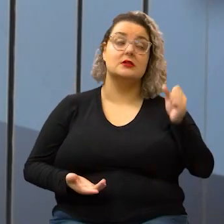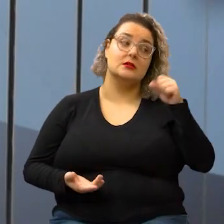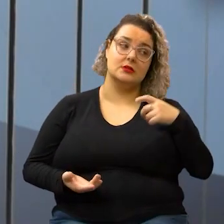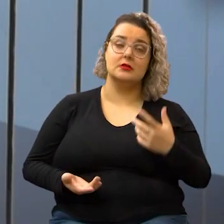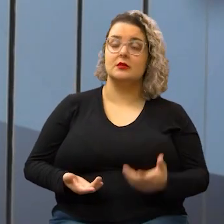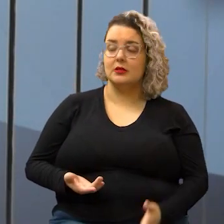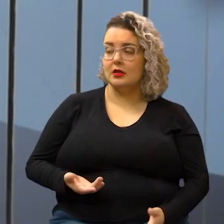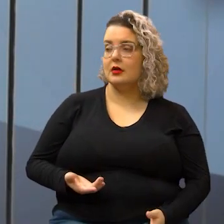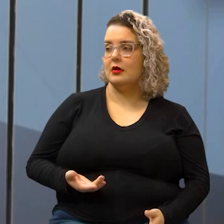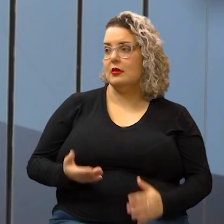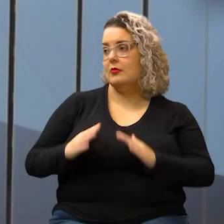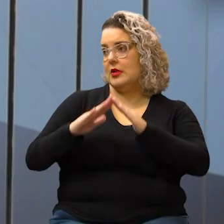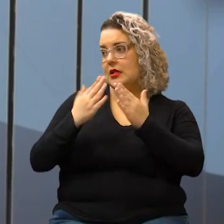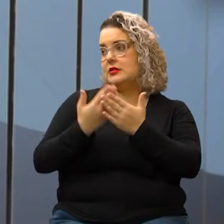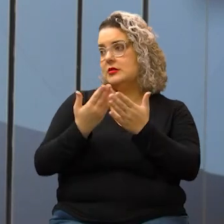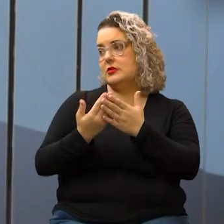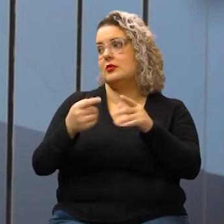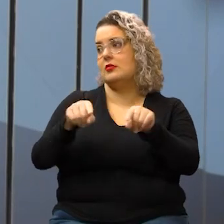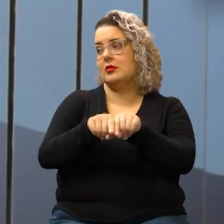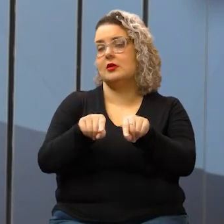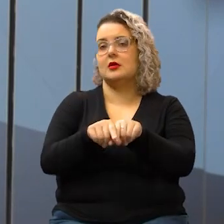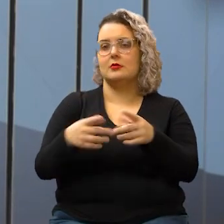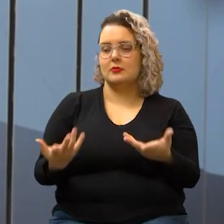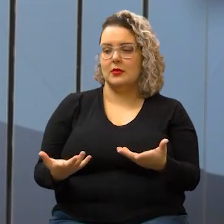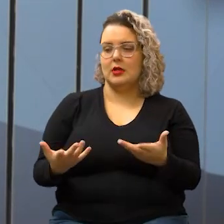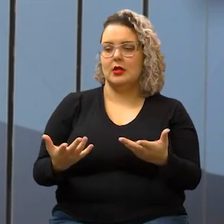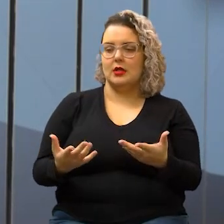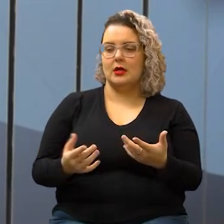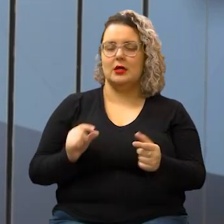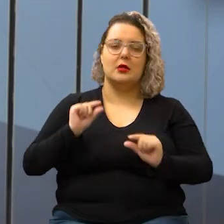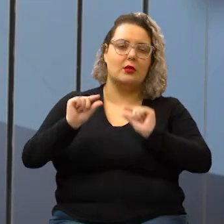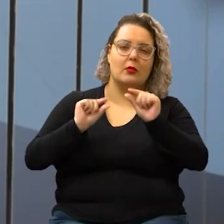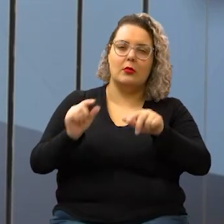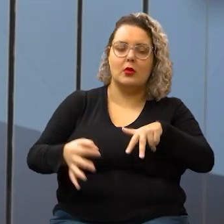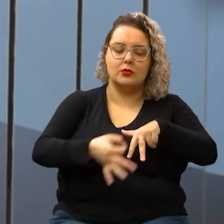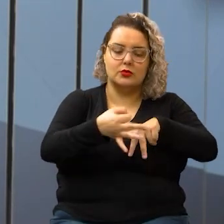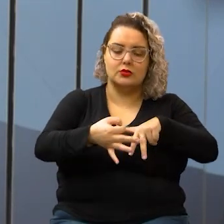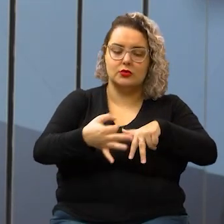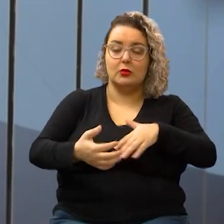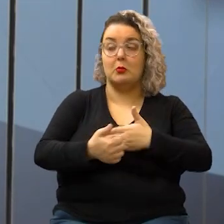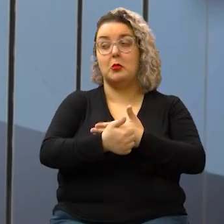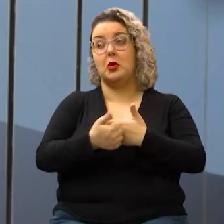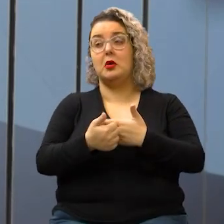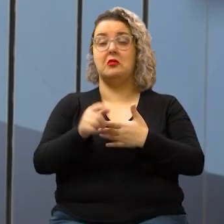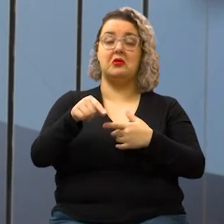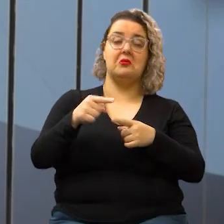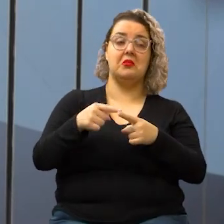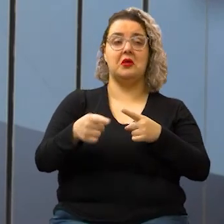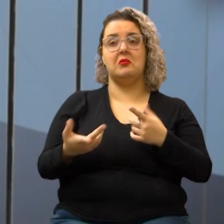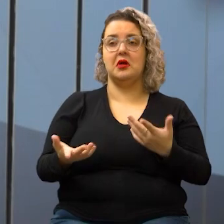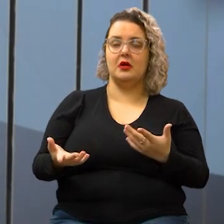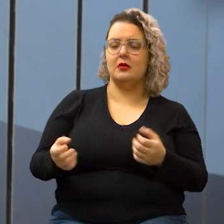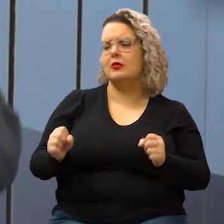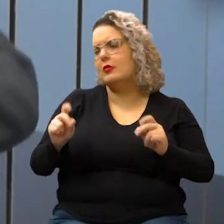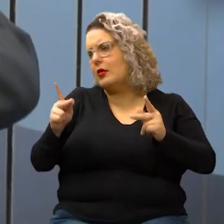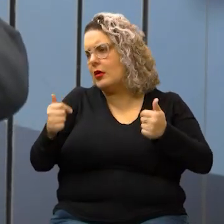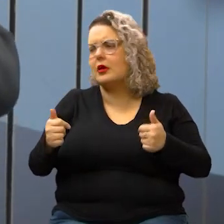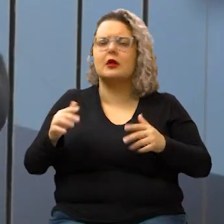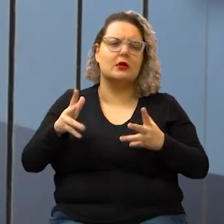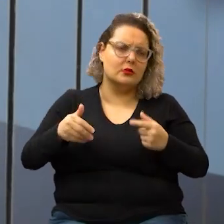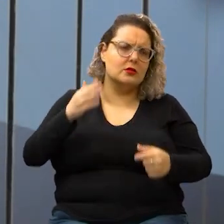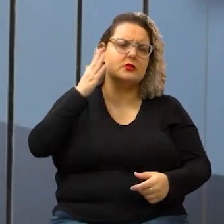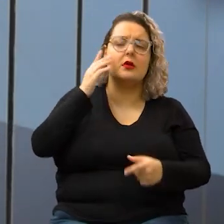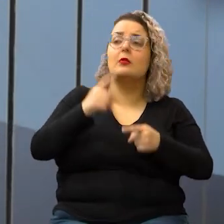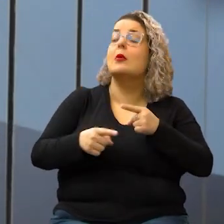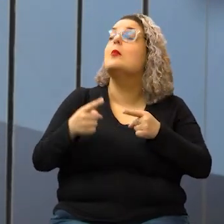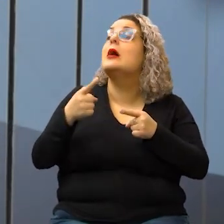as escolas, inclusive. E sair um pouco do discurso moralista, né? É Sim. proibido, tal. Tudo bem, todo mundo já sabe que é proibido,